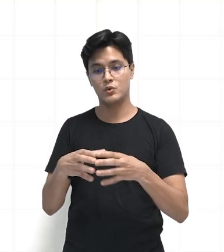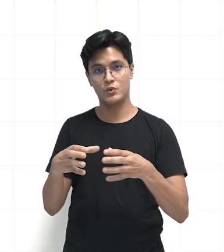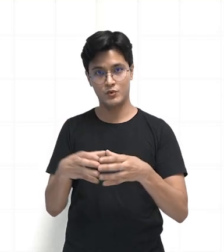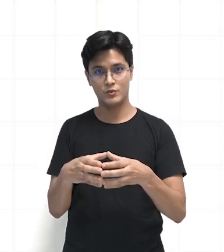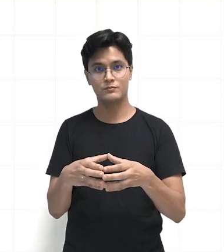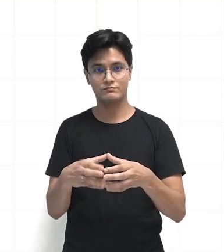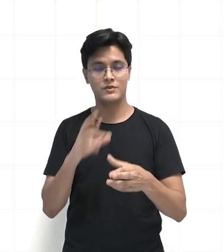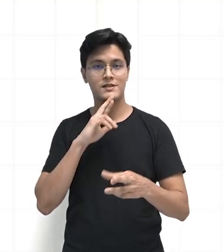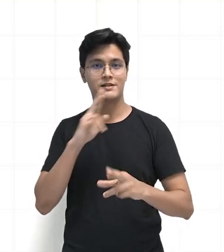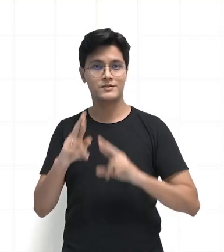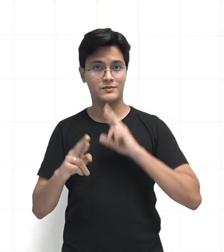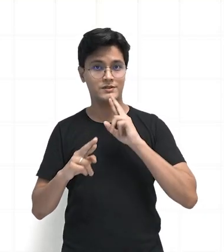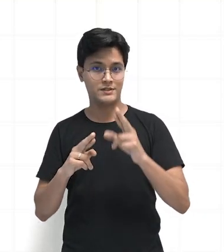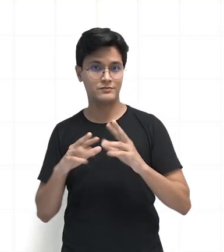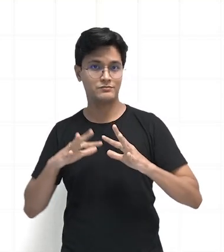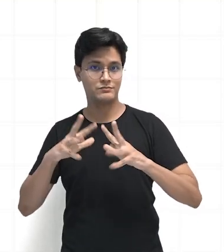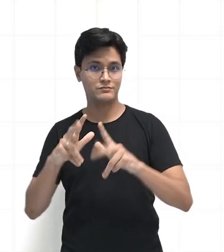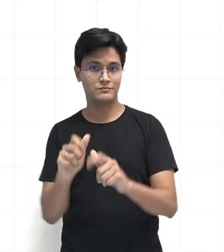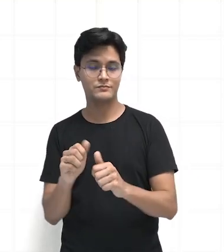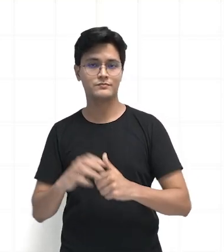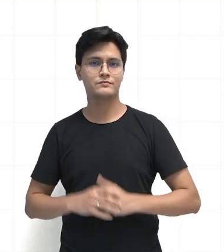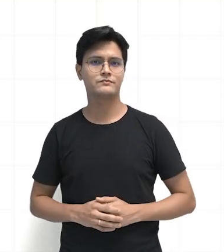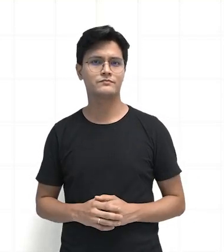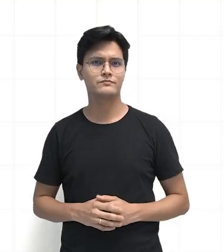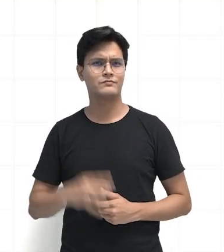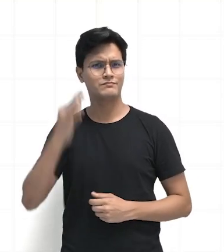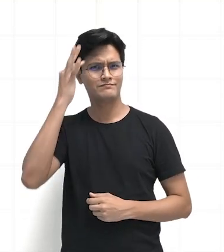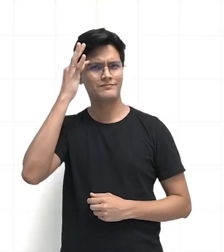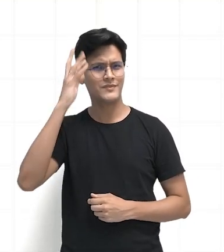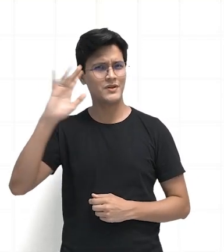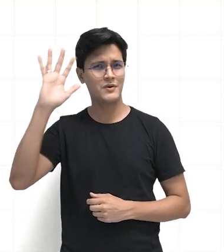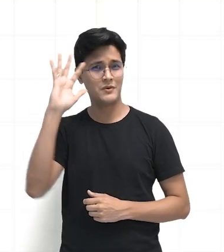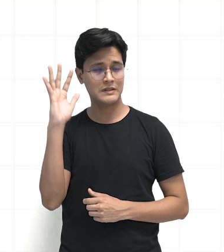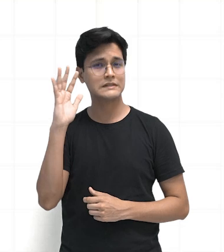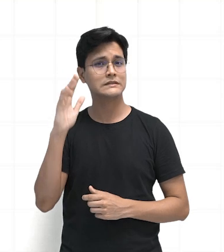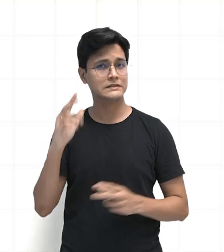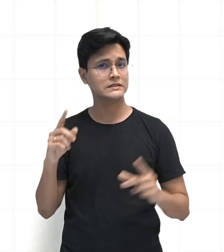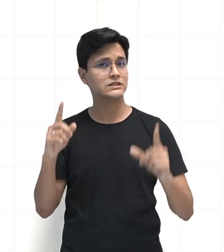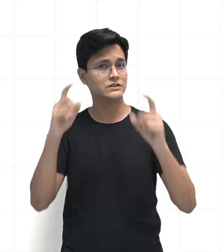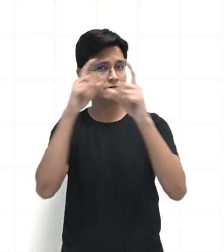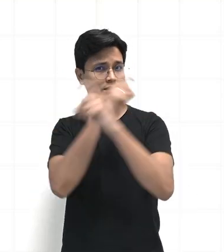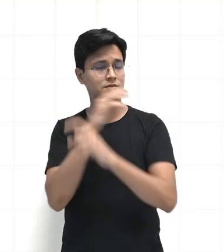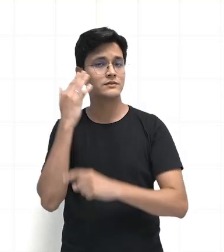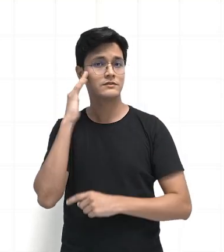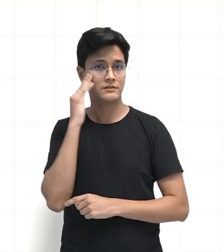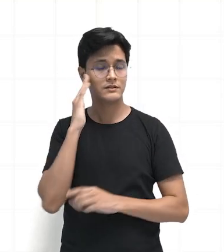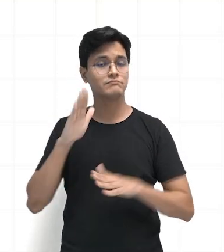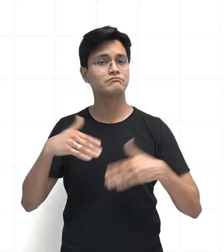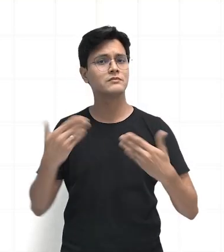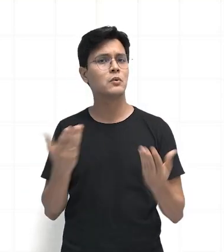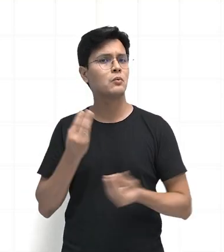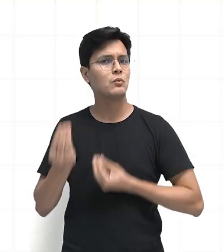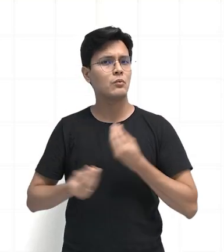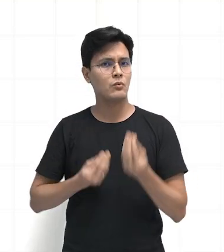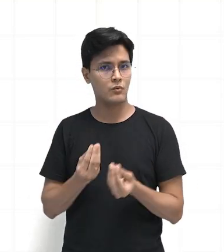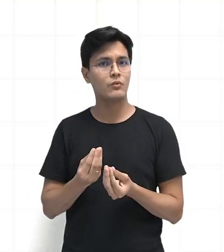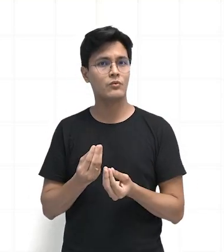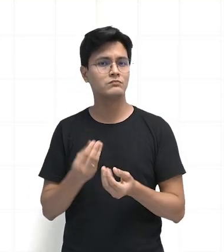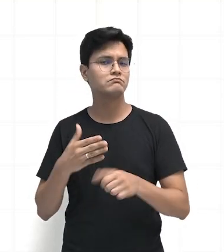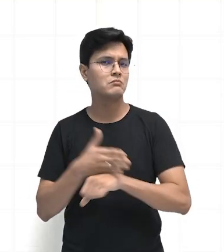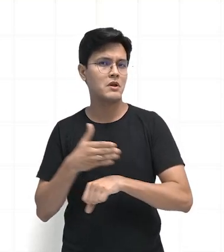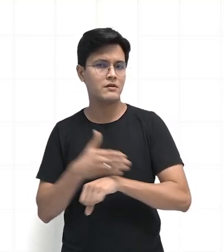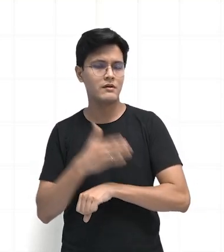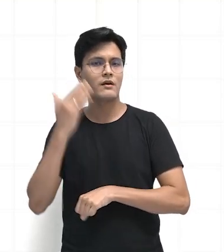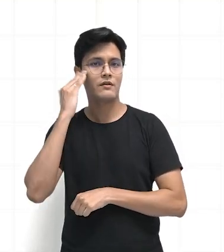amostral. Professor, isso está muito teórico. Vamos então à prática do que é esse cálculo de